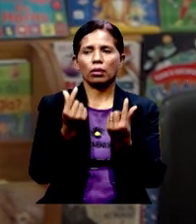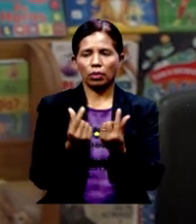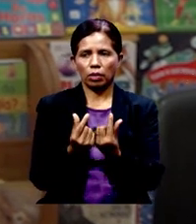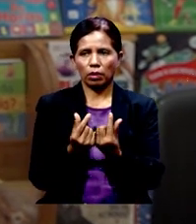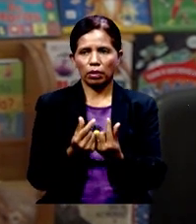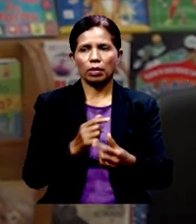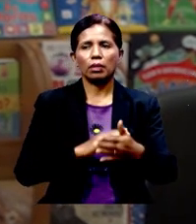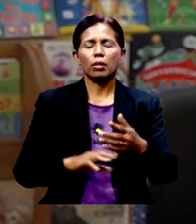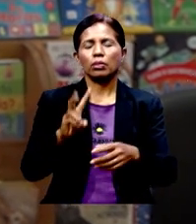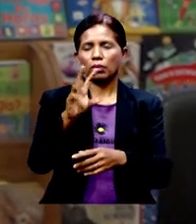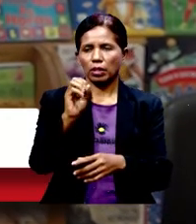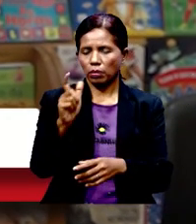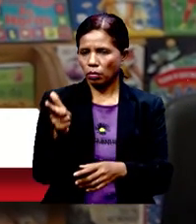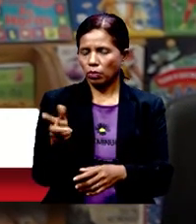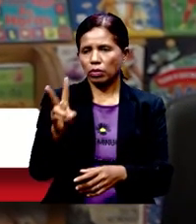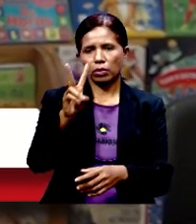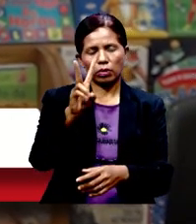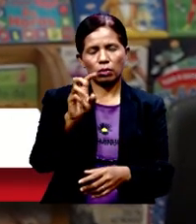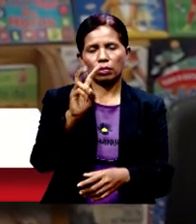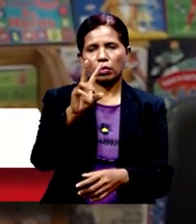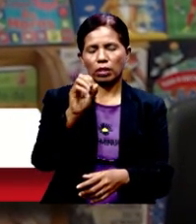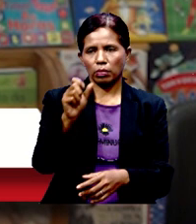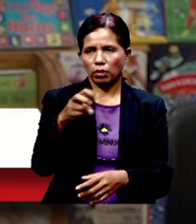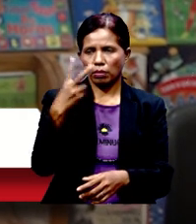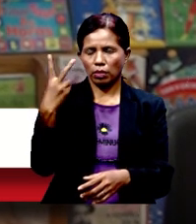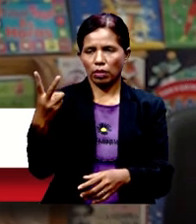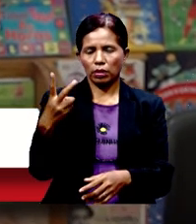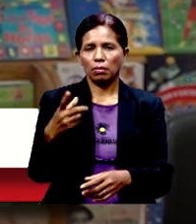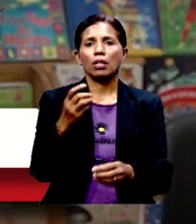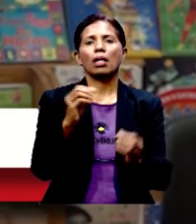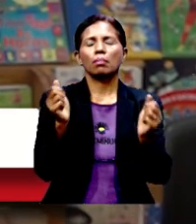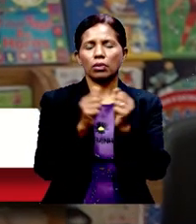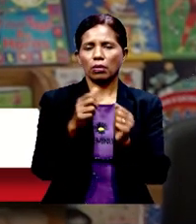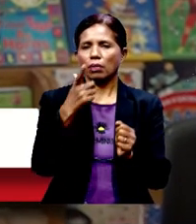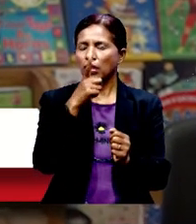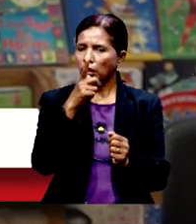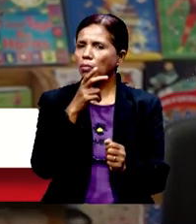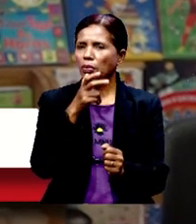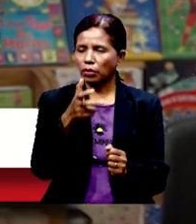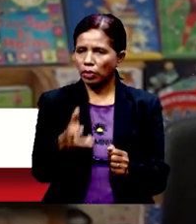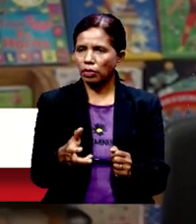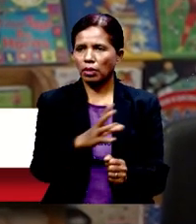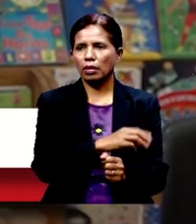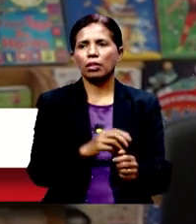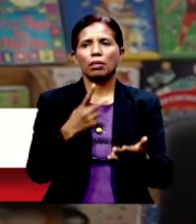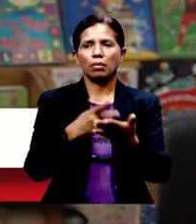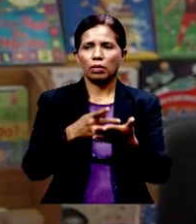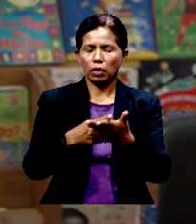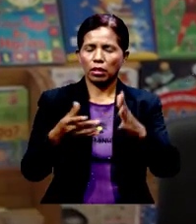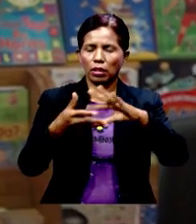em 2012, ao longo destes anos foi desenvolvendo a língua portuguesa e depois iniciámos este projeto das histórias